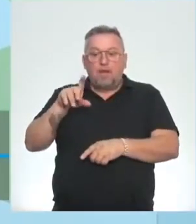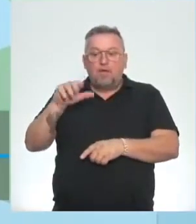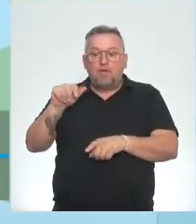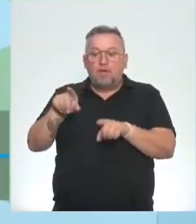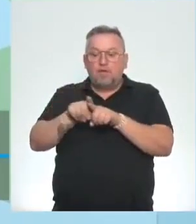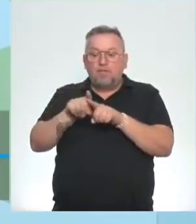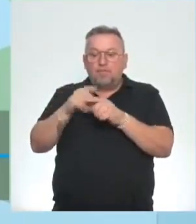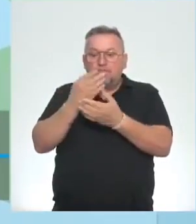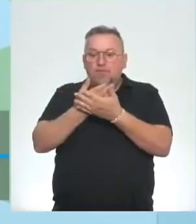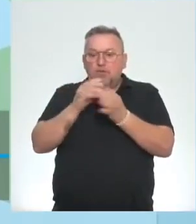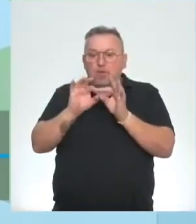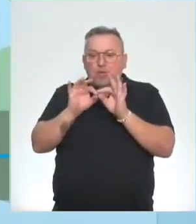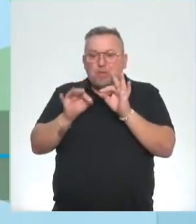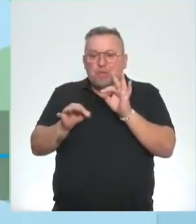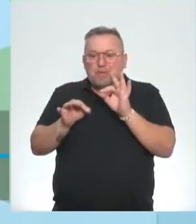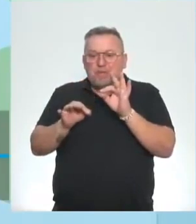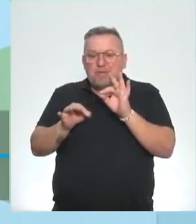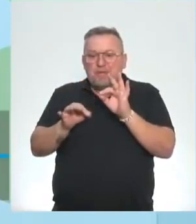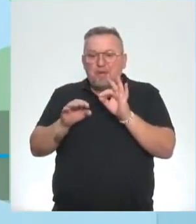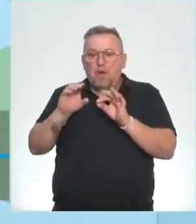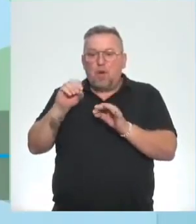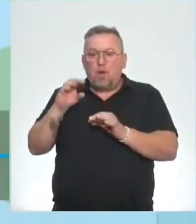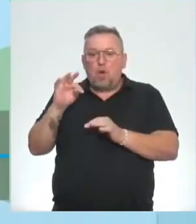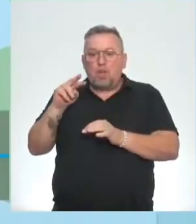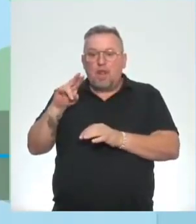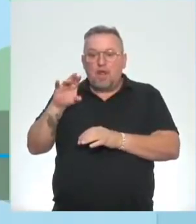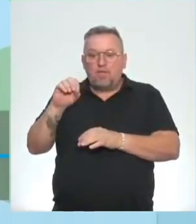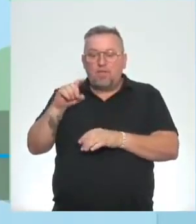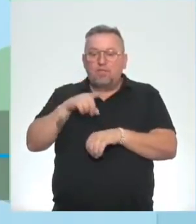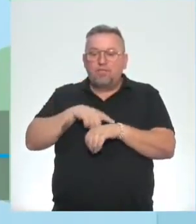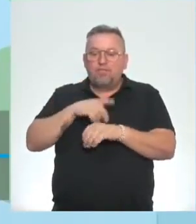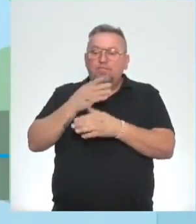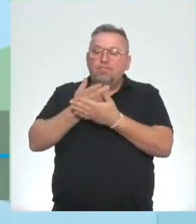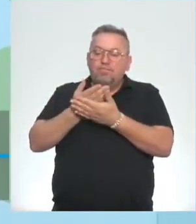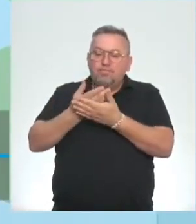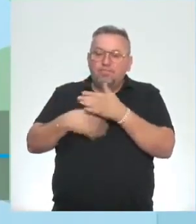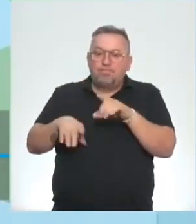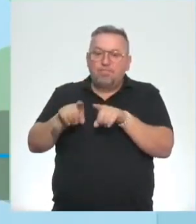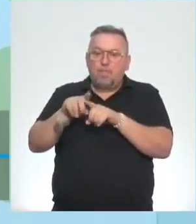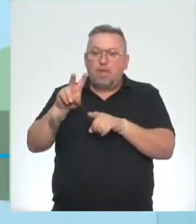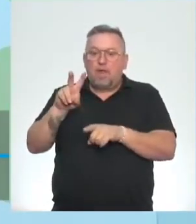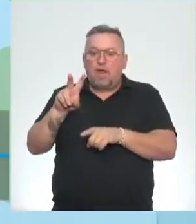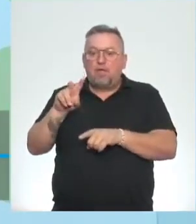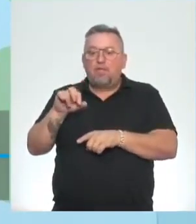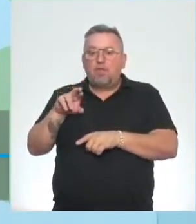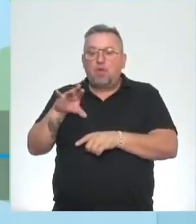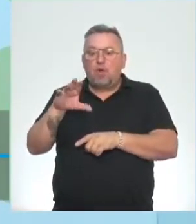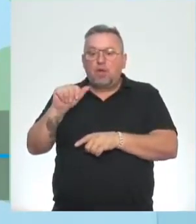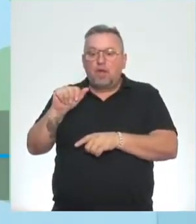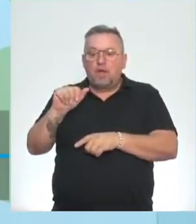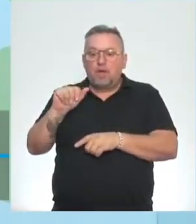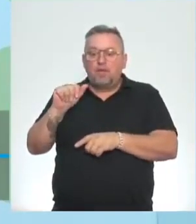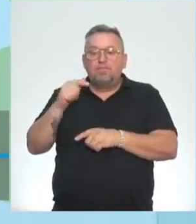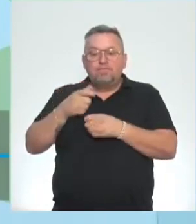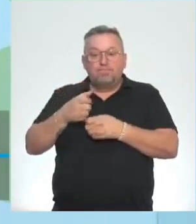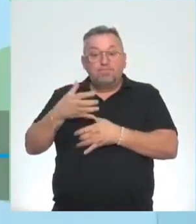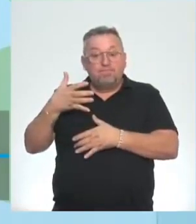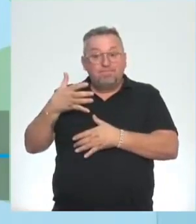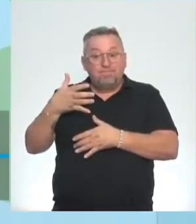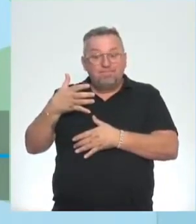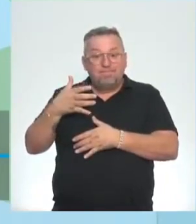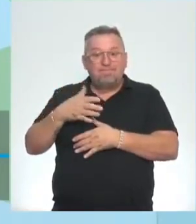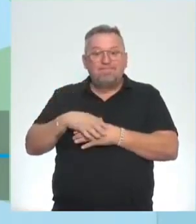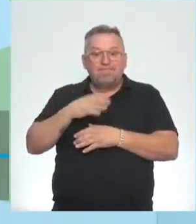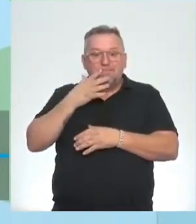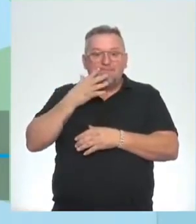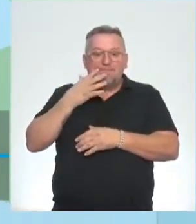serem muito curtas. O Otávio, o tempo da aula. A Vitória está dizendo sobre o chat. Eu acho